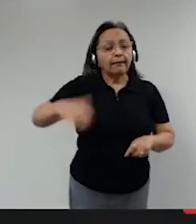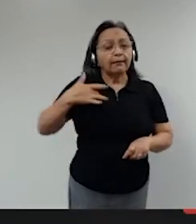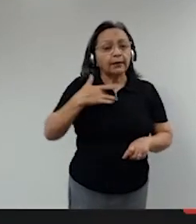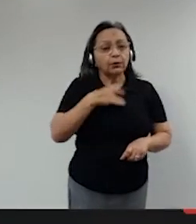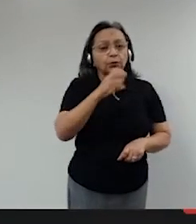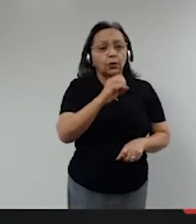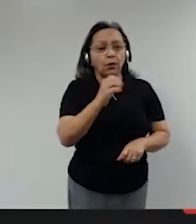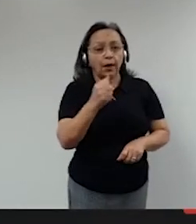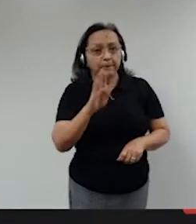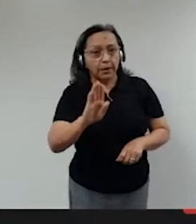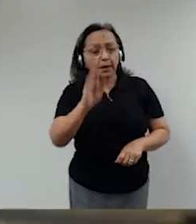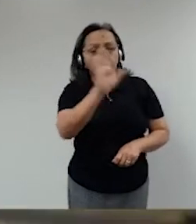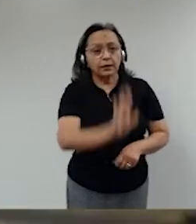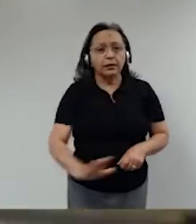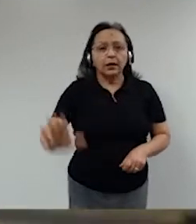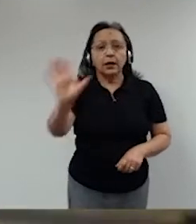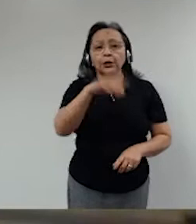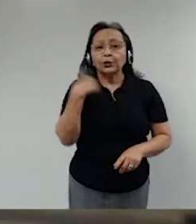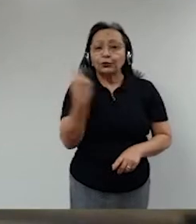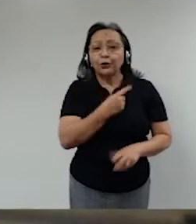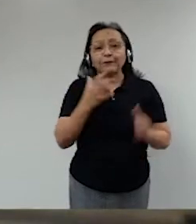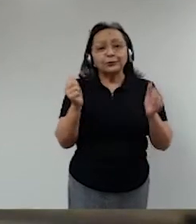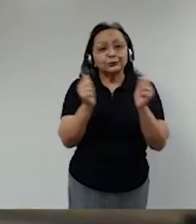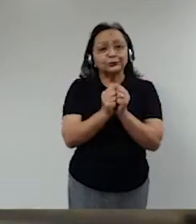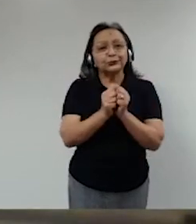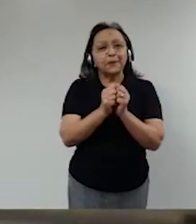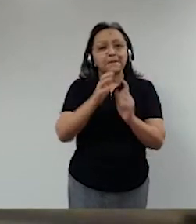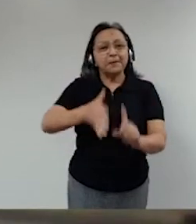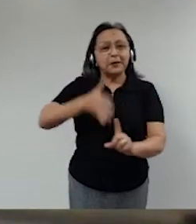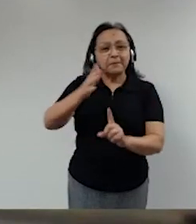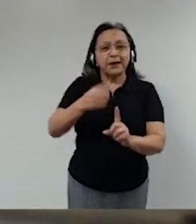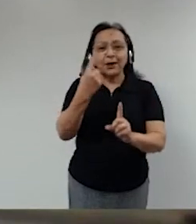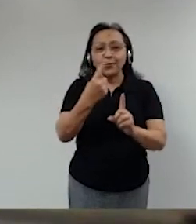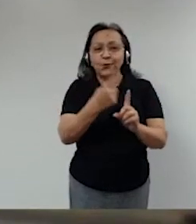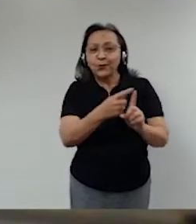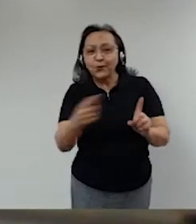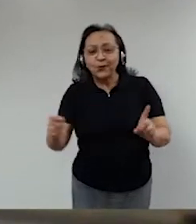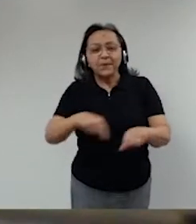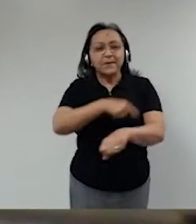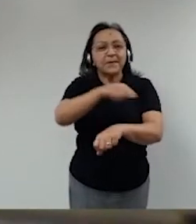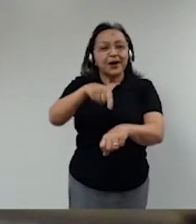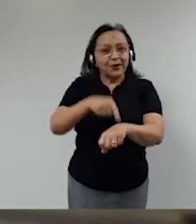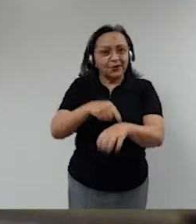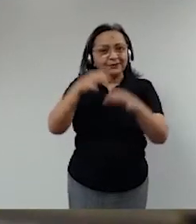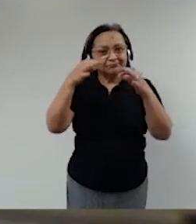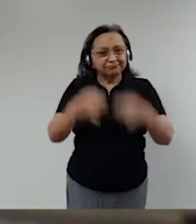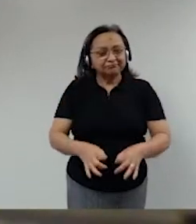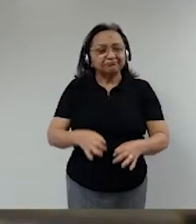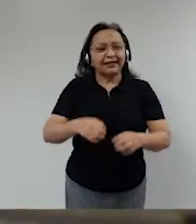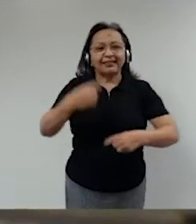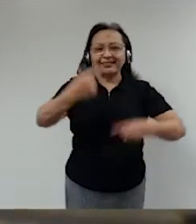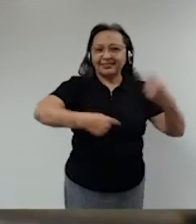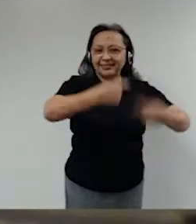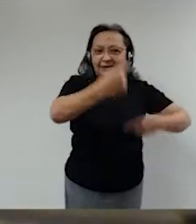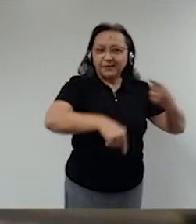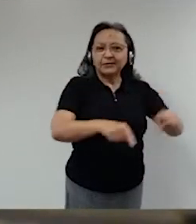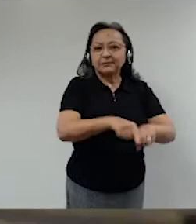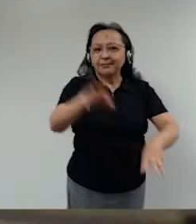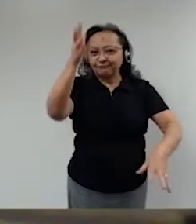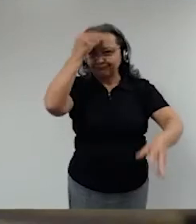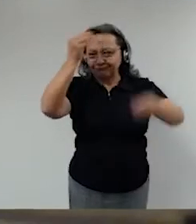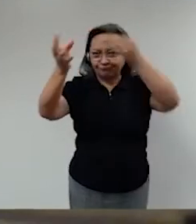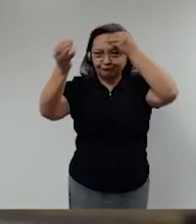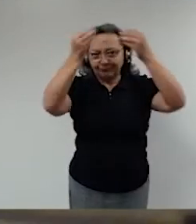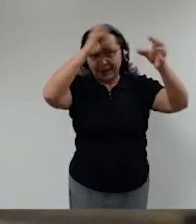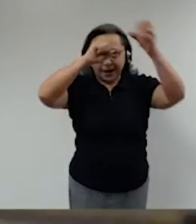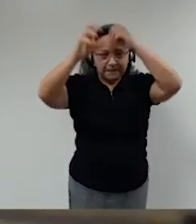e estaremos juntos por 1 hora, impreterivelmente, de profícuo debate e aprendizado sobre a telemedicina